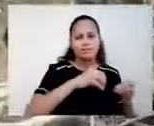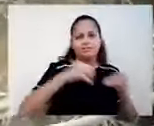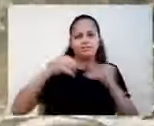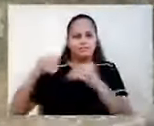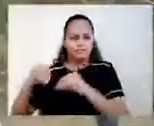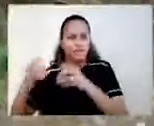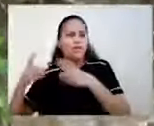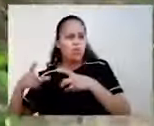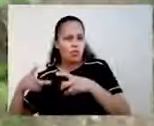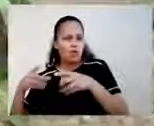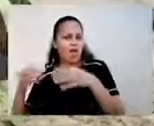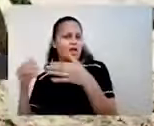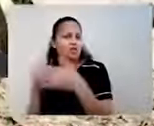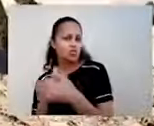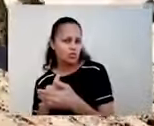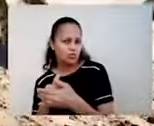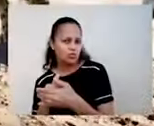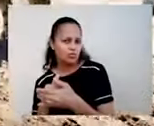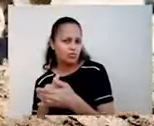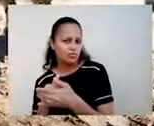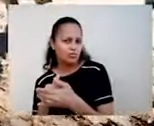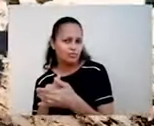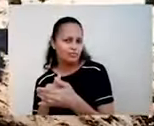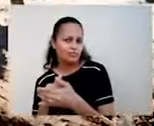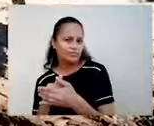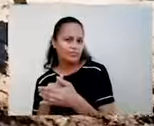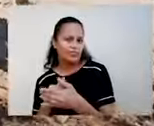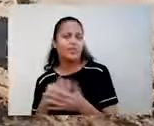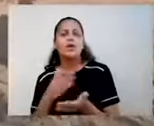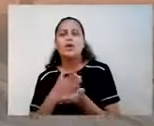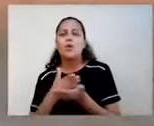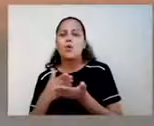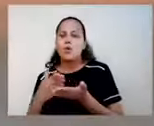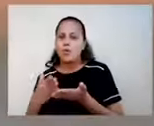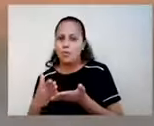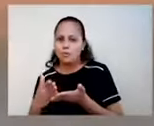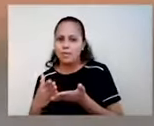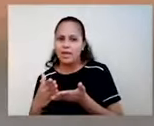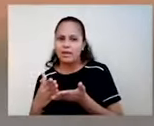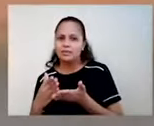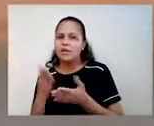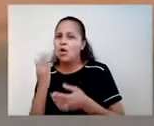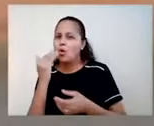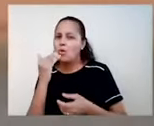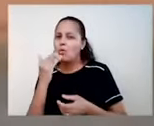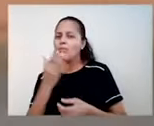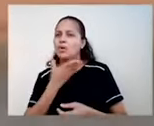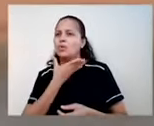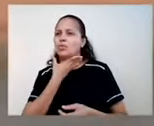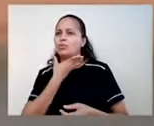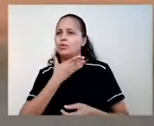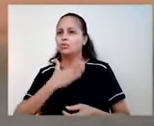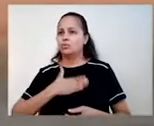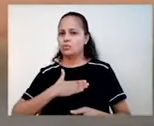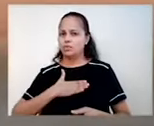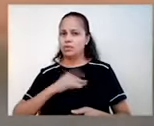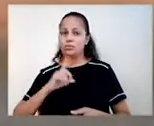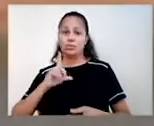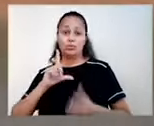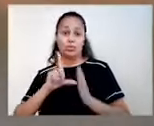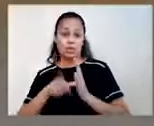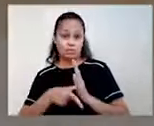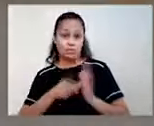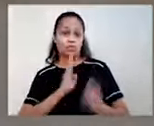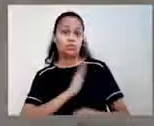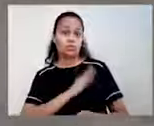arrasta a carcaça para um local bastante escondido e isolado. Ela começa consumindo o pescoço e o peito da carcaça, depois